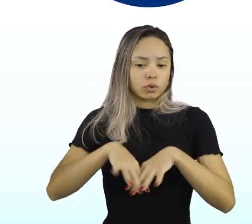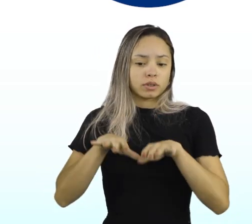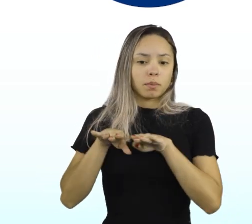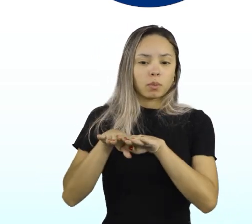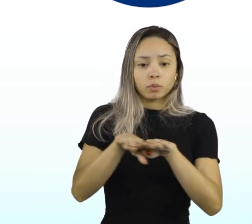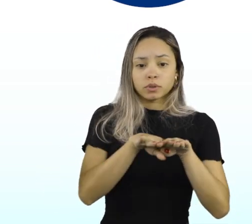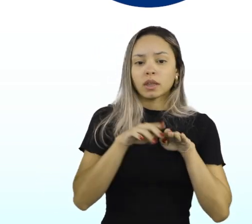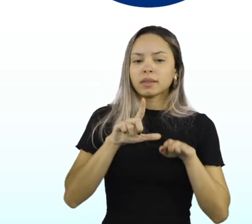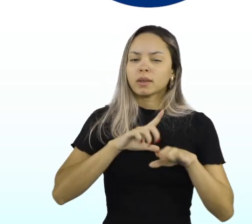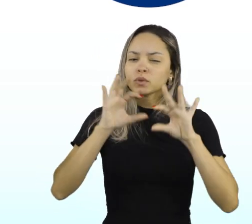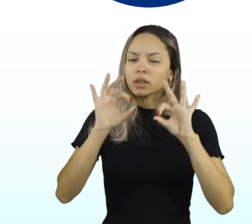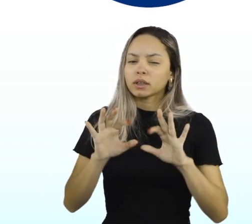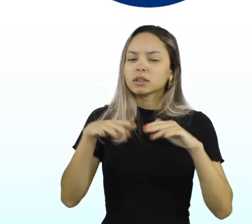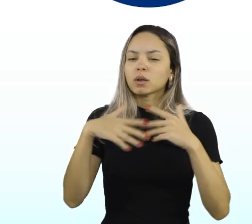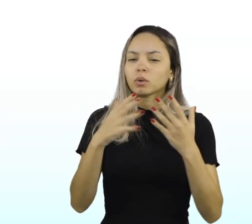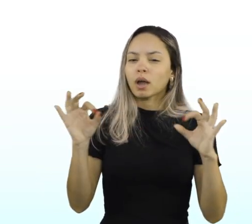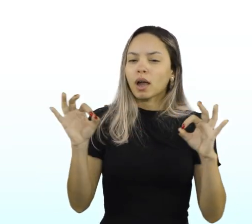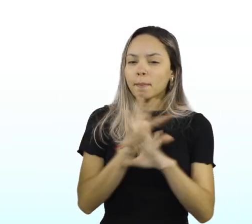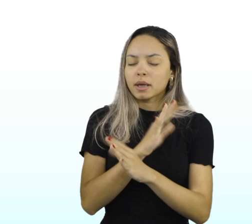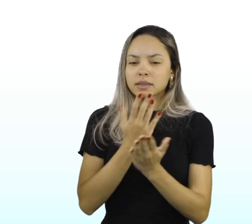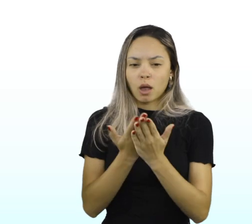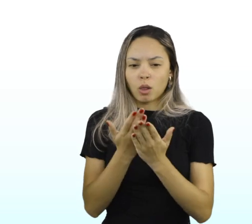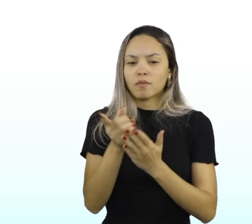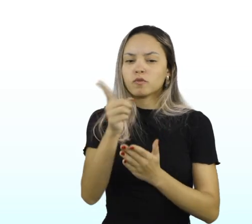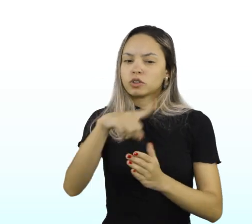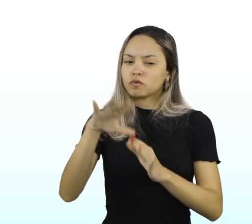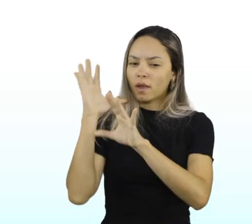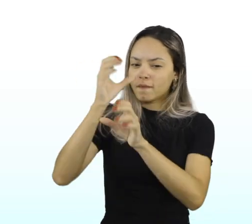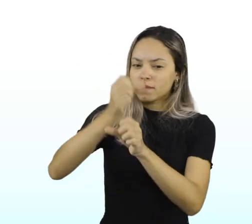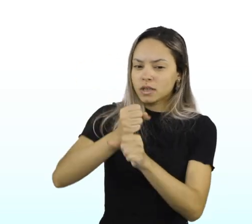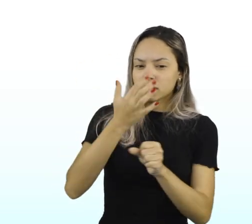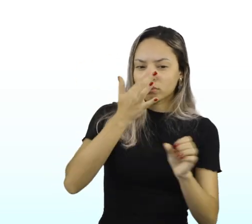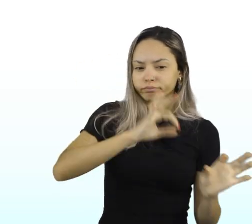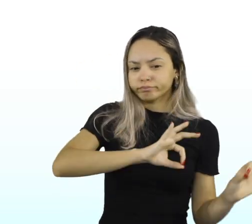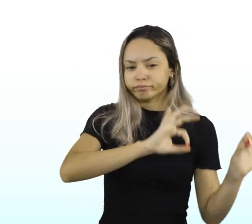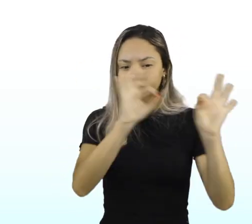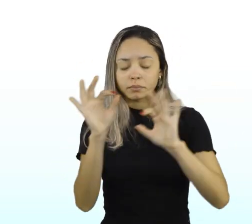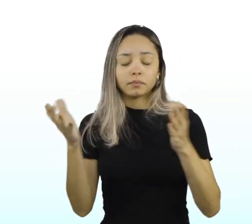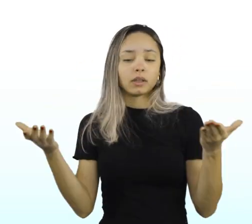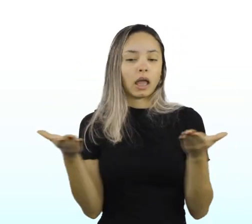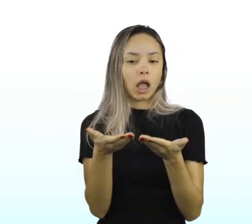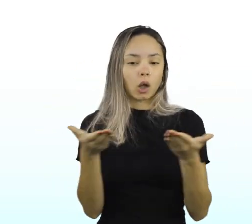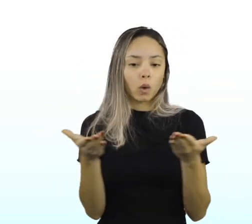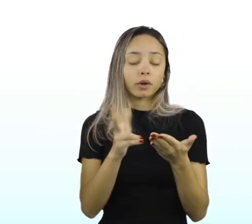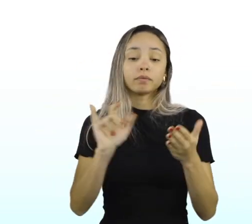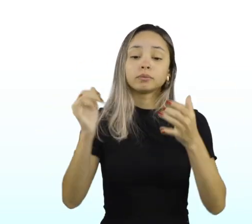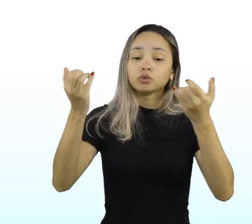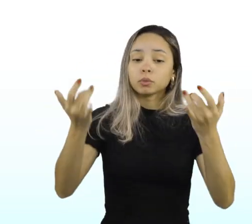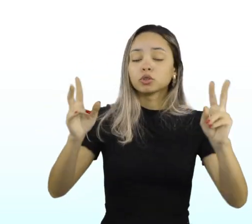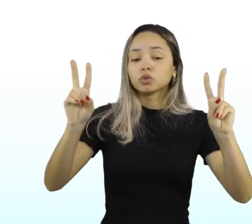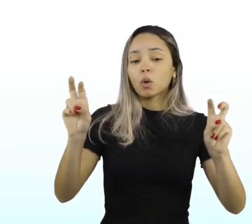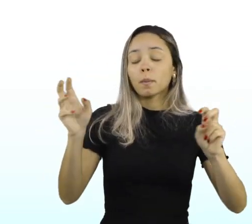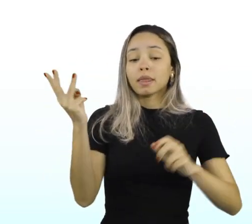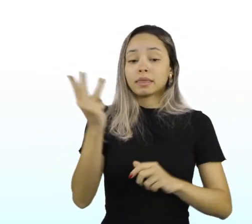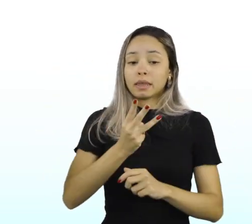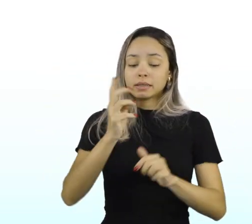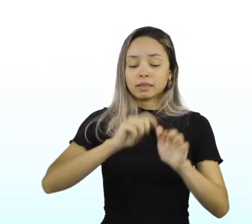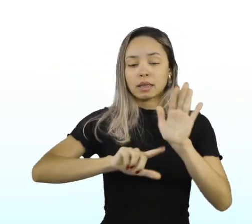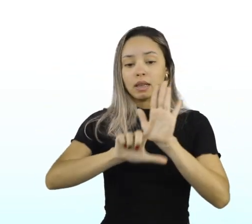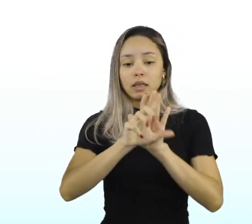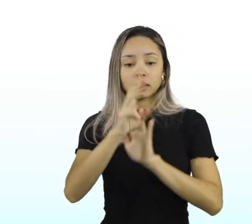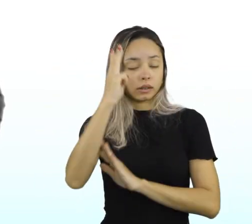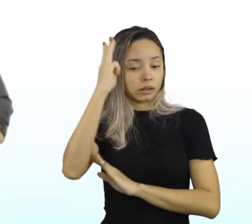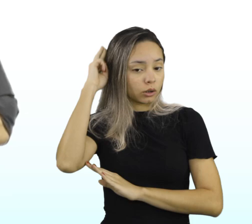terminar essa aula, você vai fazer uma belíssima revisão. Bom, agora a gente vai finalizar a terceira lei de Newton, chamada ação